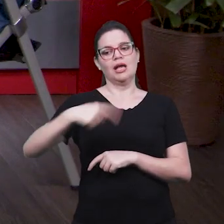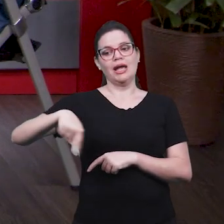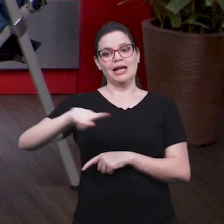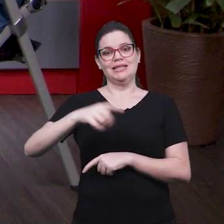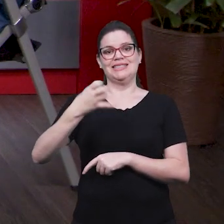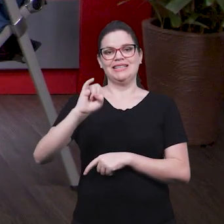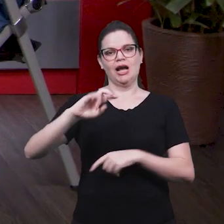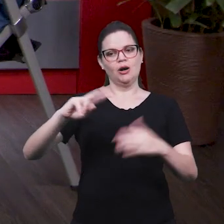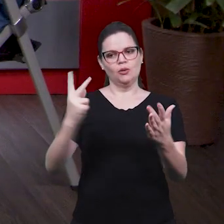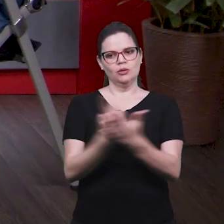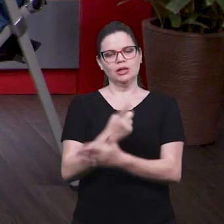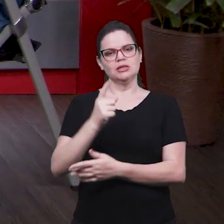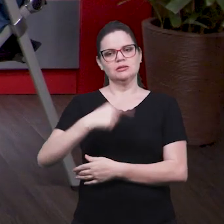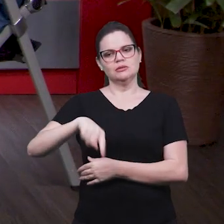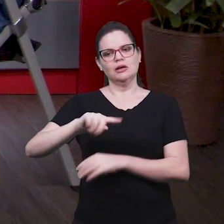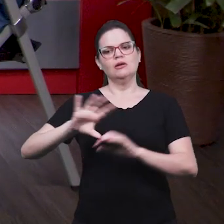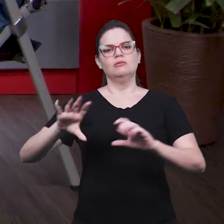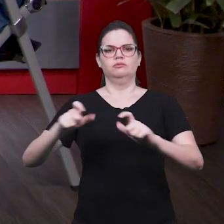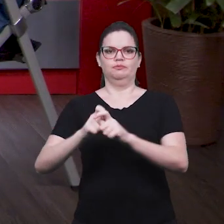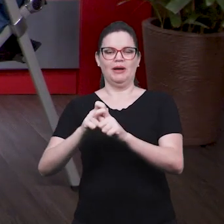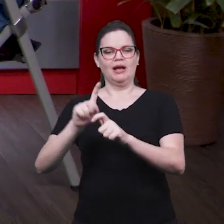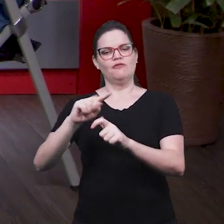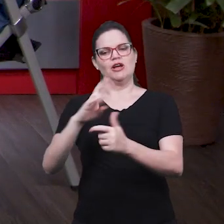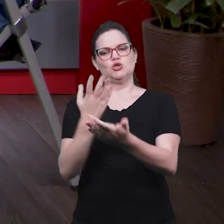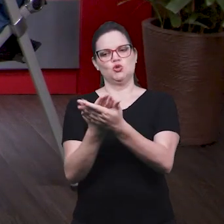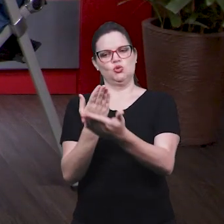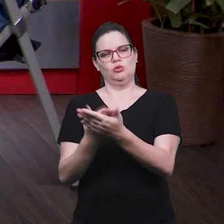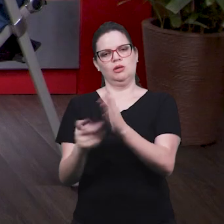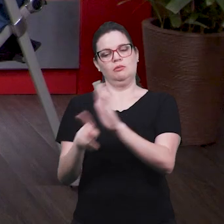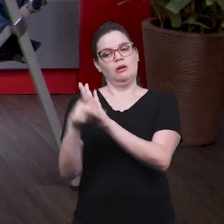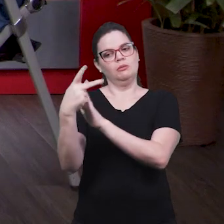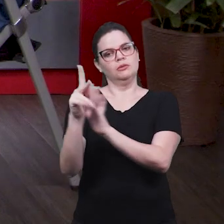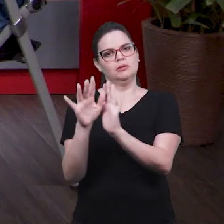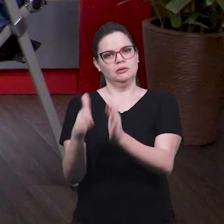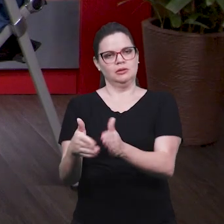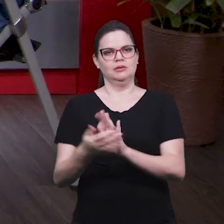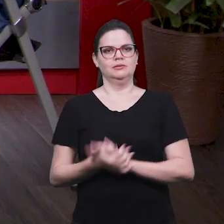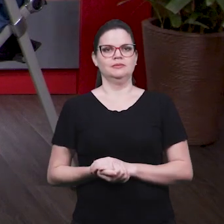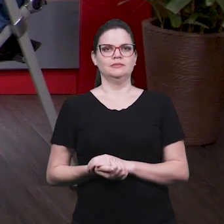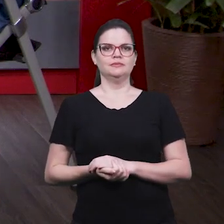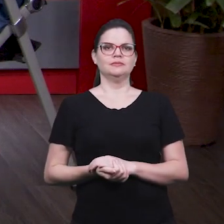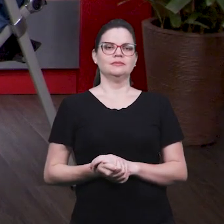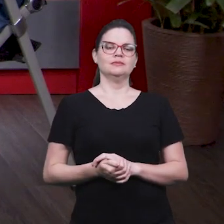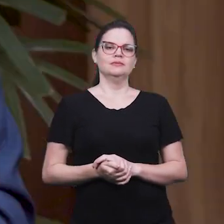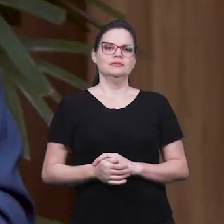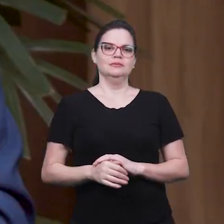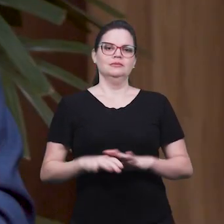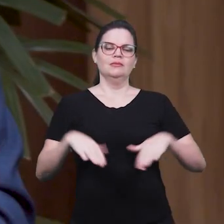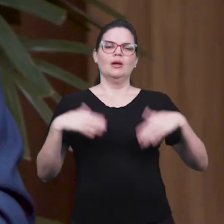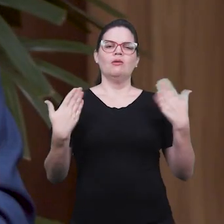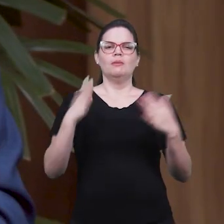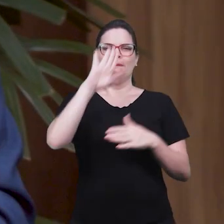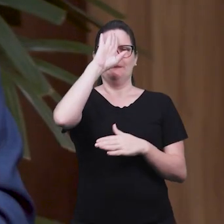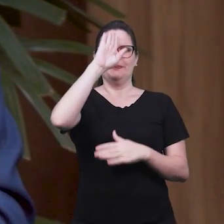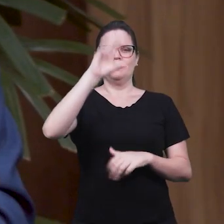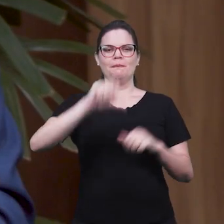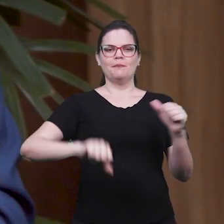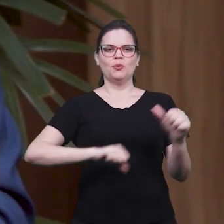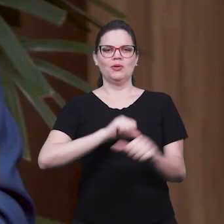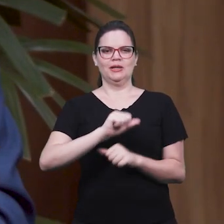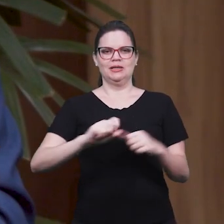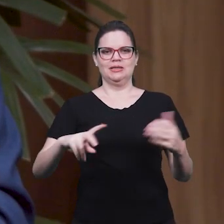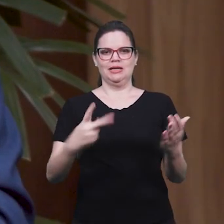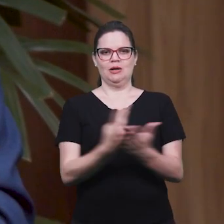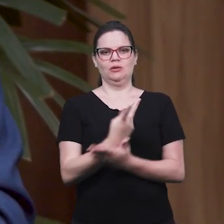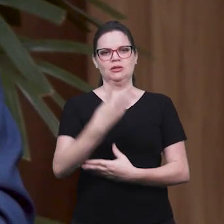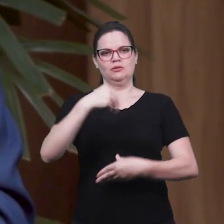no ente, não foi o que aconteceu no nosso município. De uma forma geral, doutora Juliana, quais foram as principais